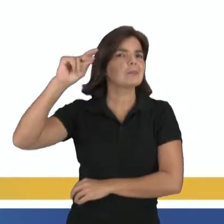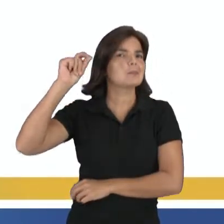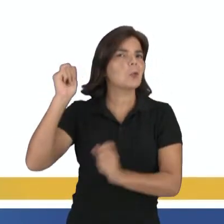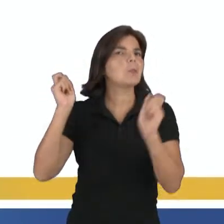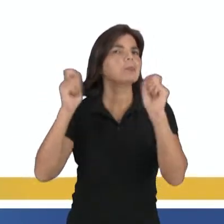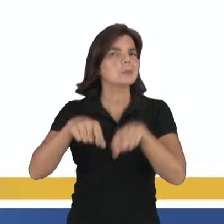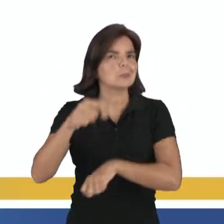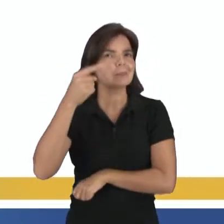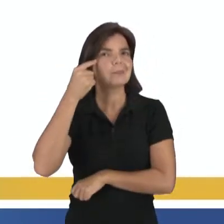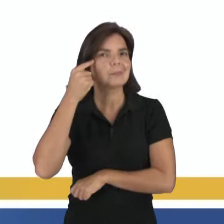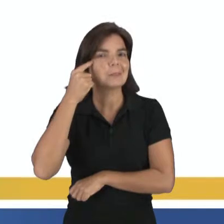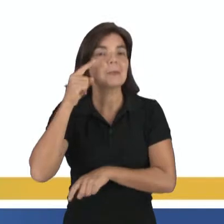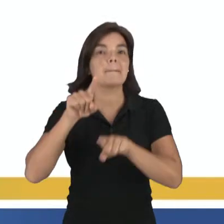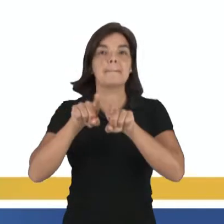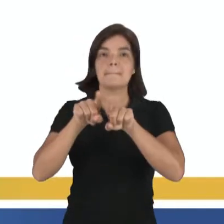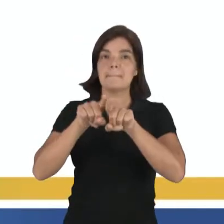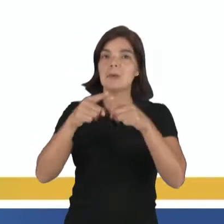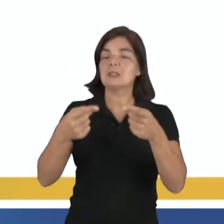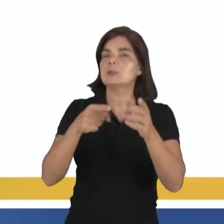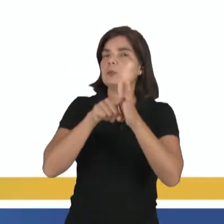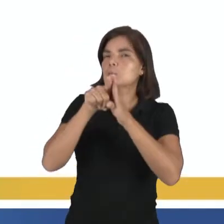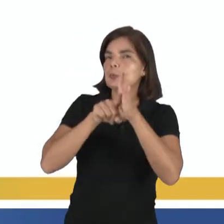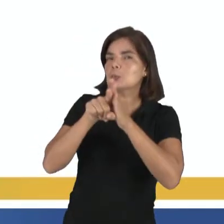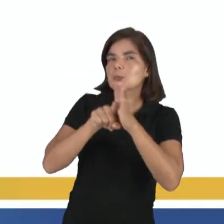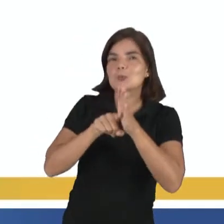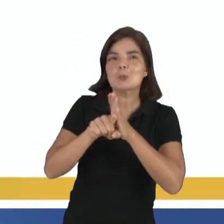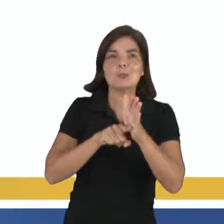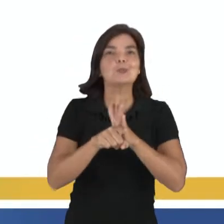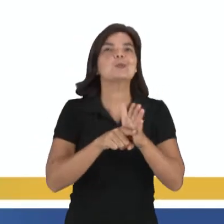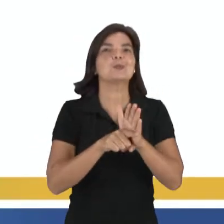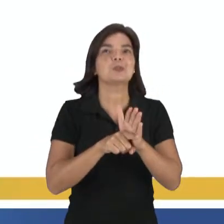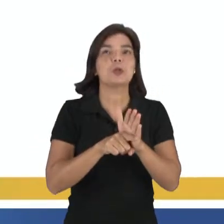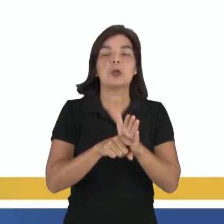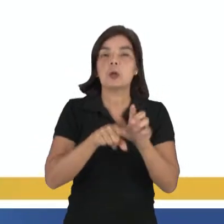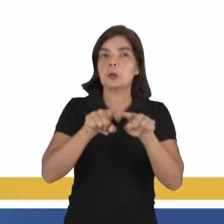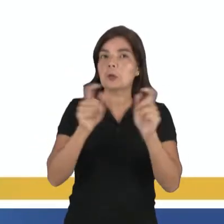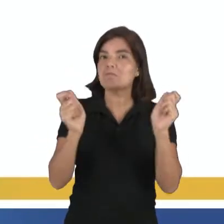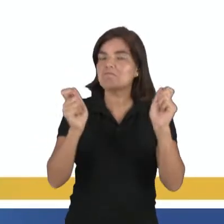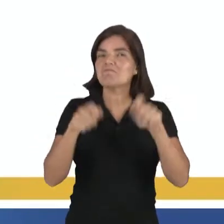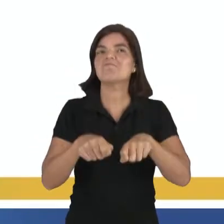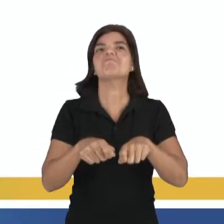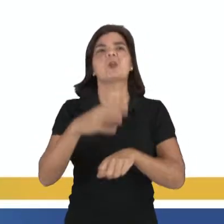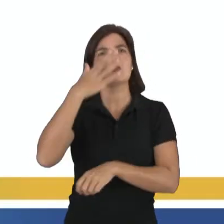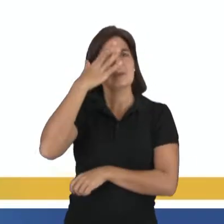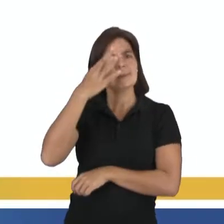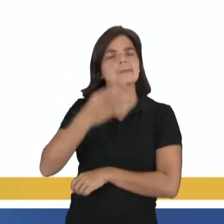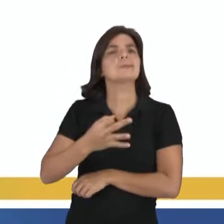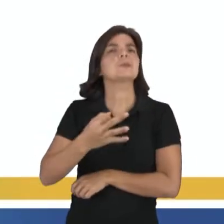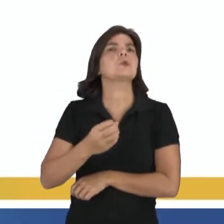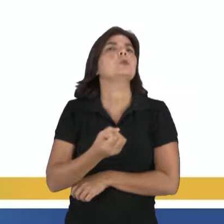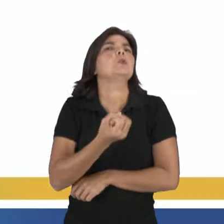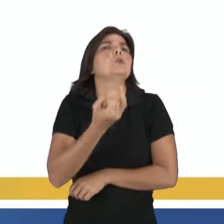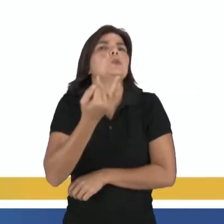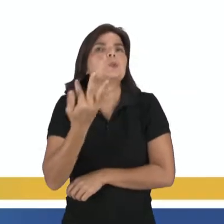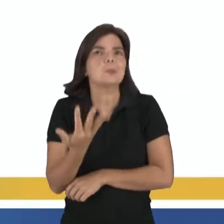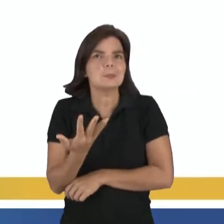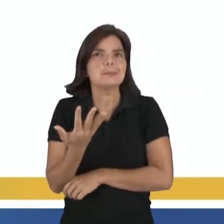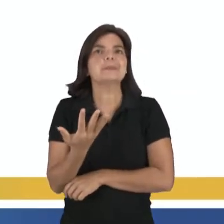podemos imaginar. Mesmo que cientistas e pesquisadores não sejam capazes de afirmar ao certo